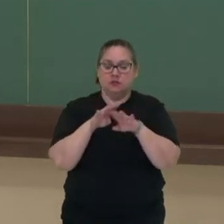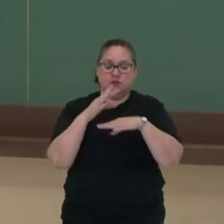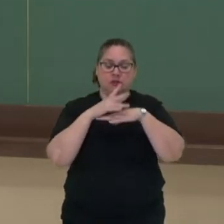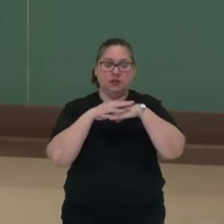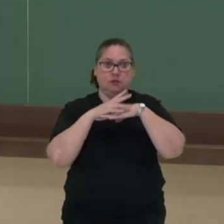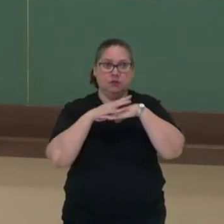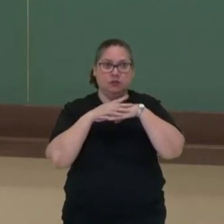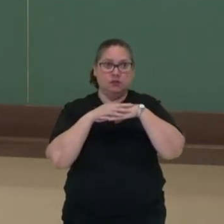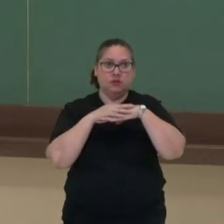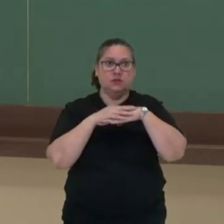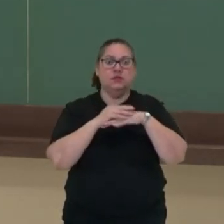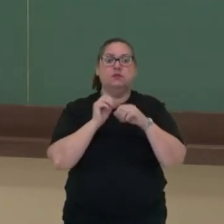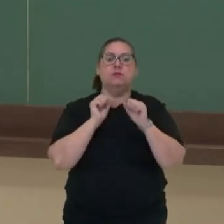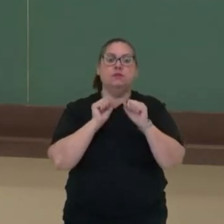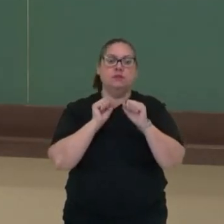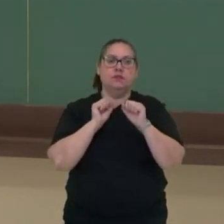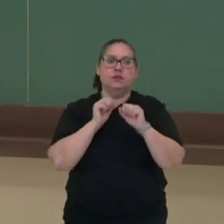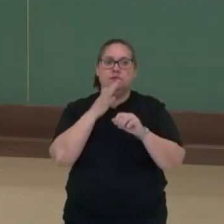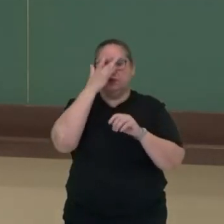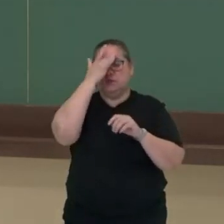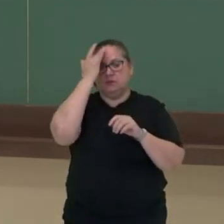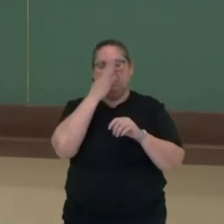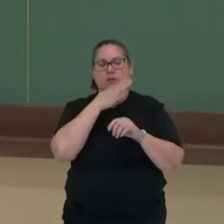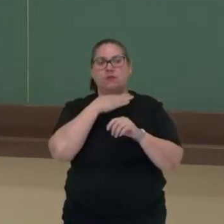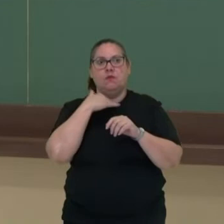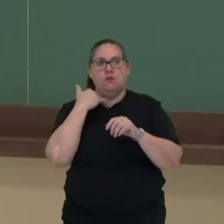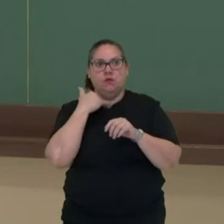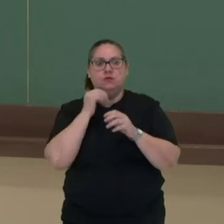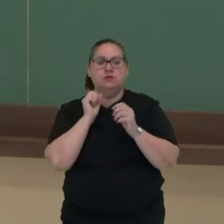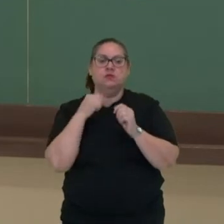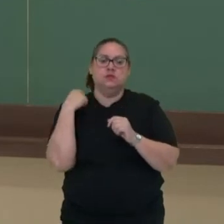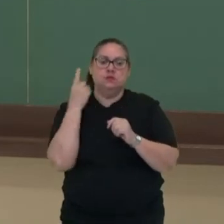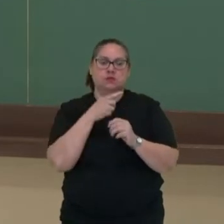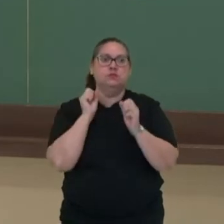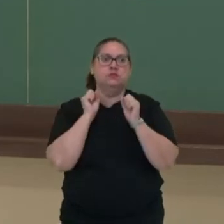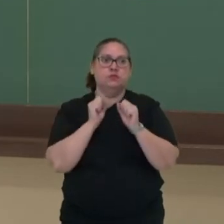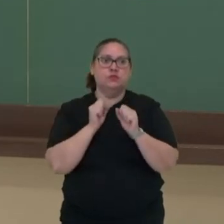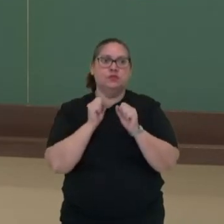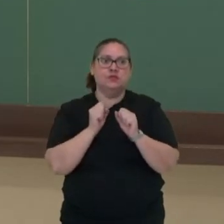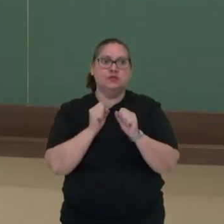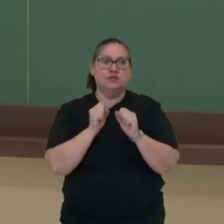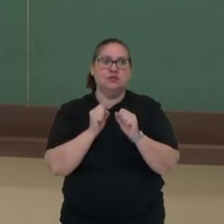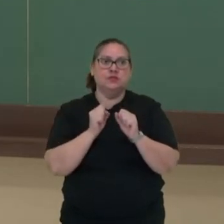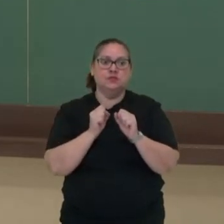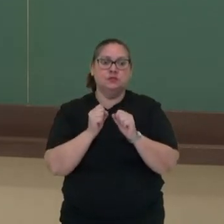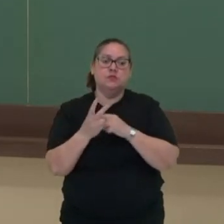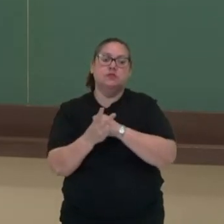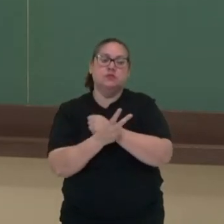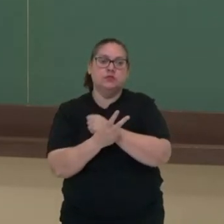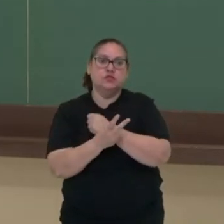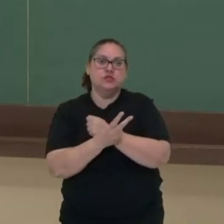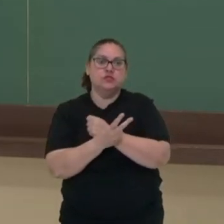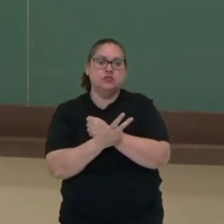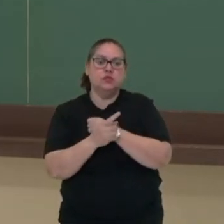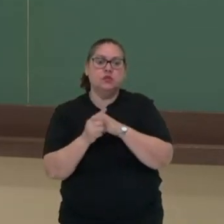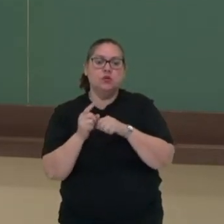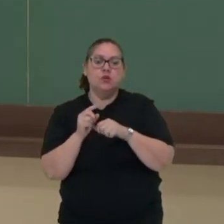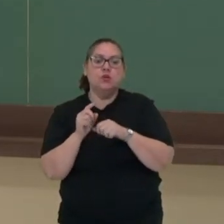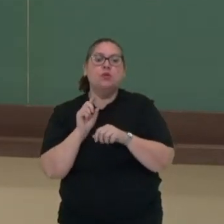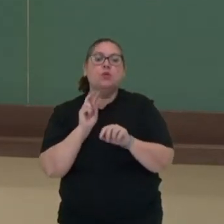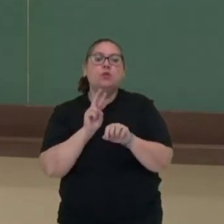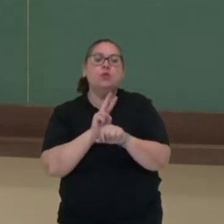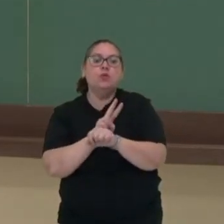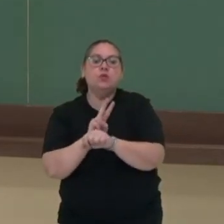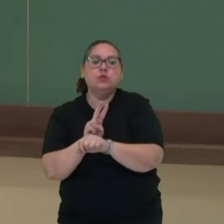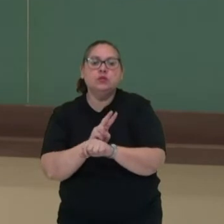doença que leva à morte e nós podemos nos proteger cuidando do quê?